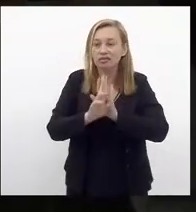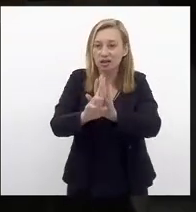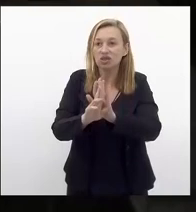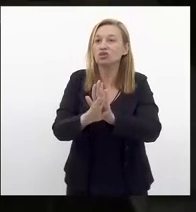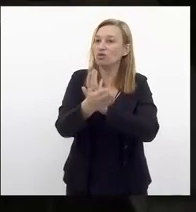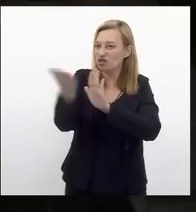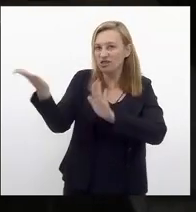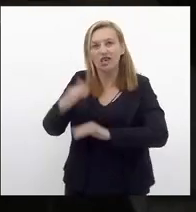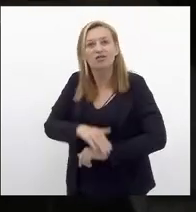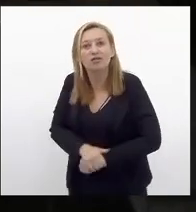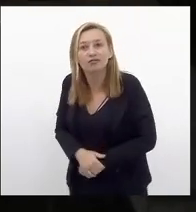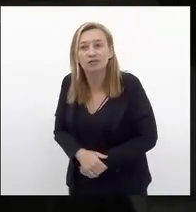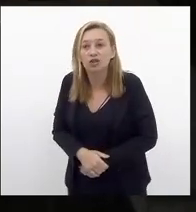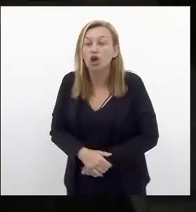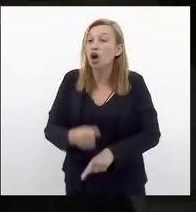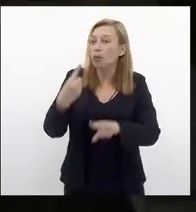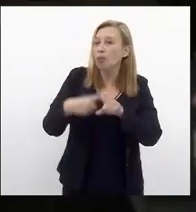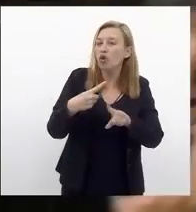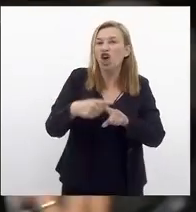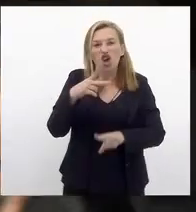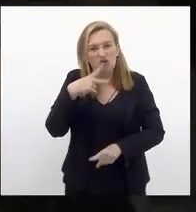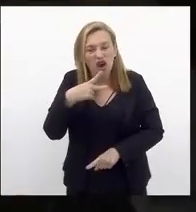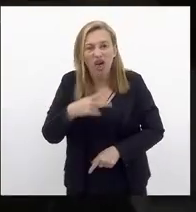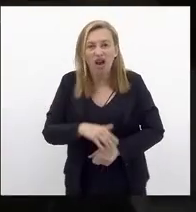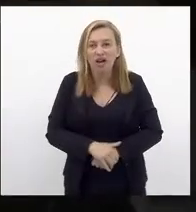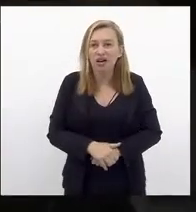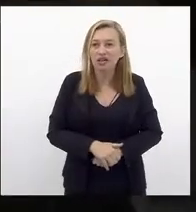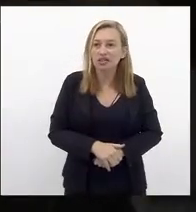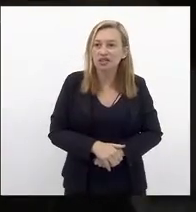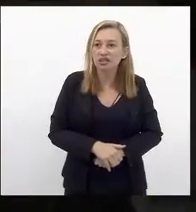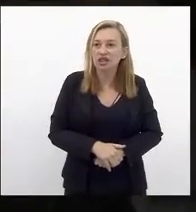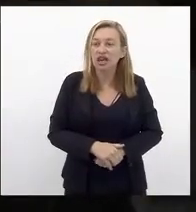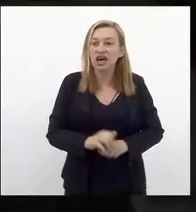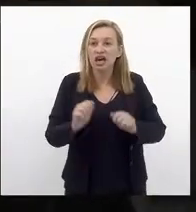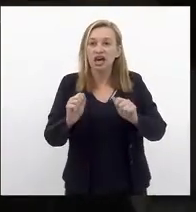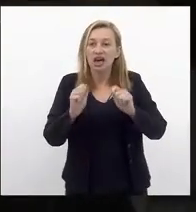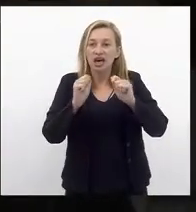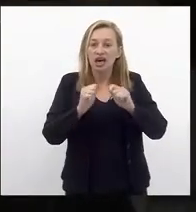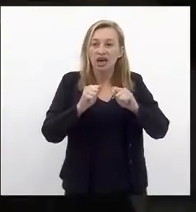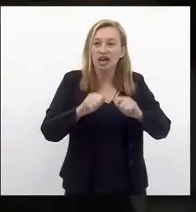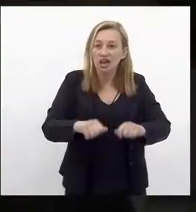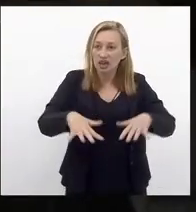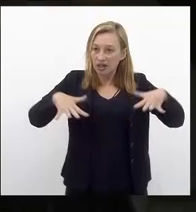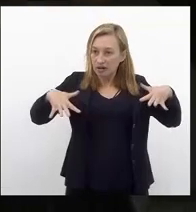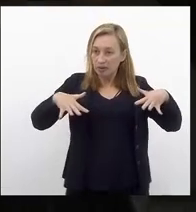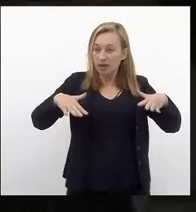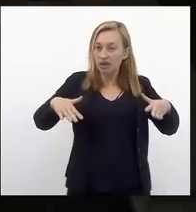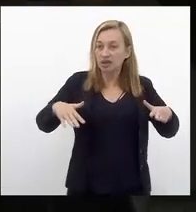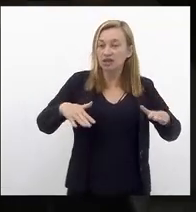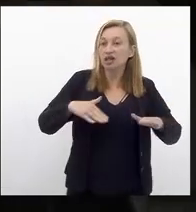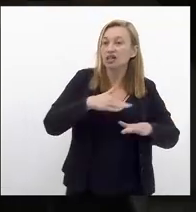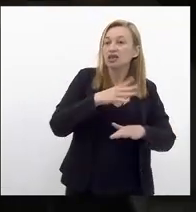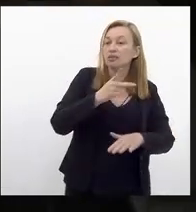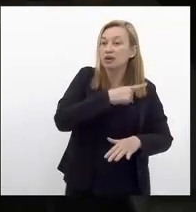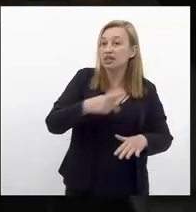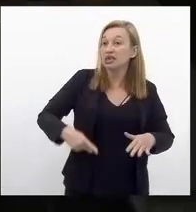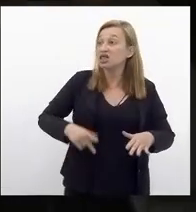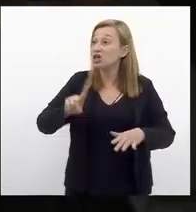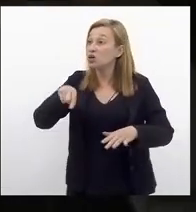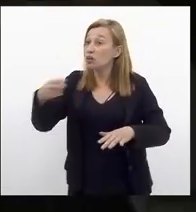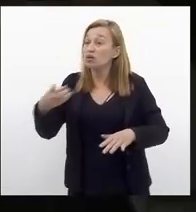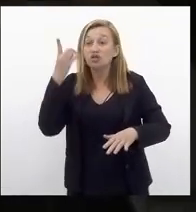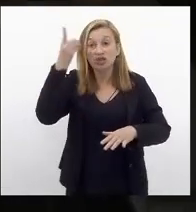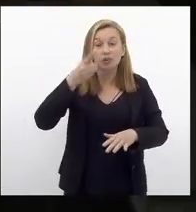muito vocês porque eu vou falar essa Assembleia o presidente e muitos parlamentares